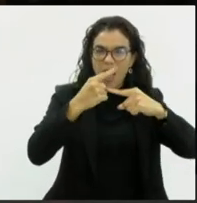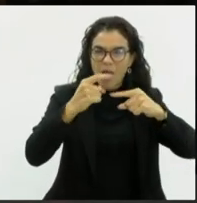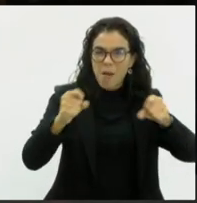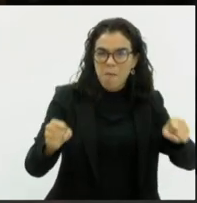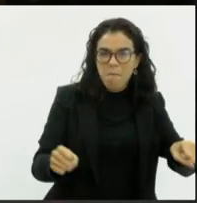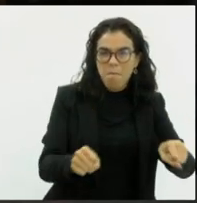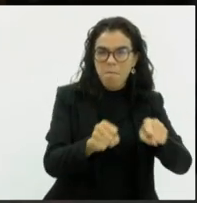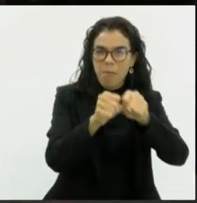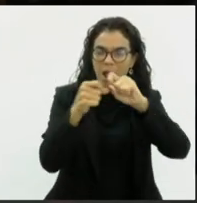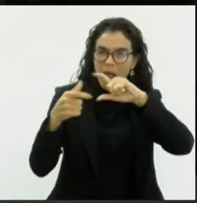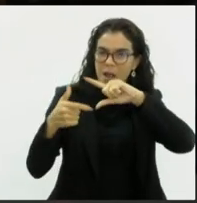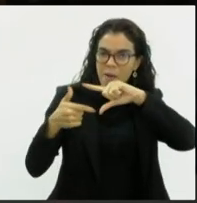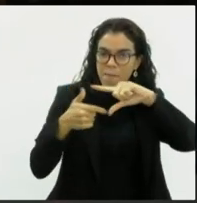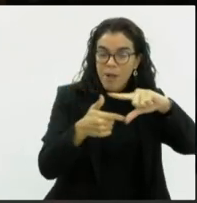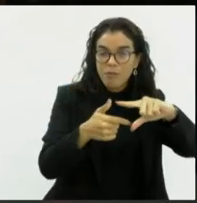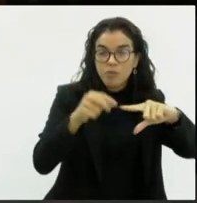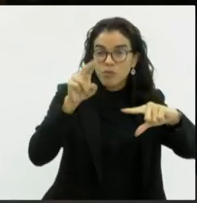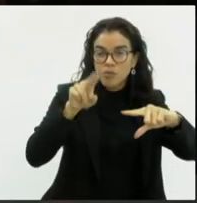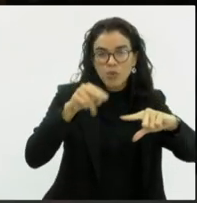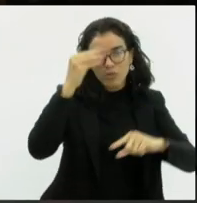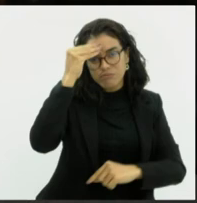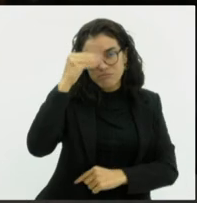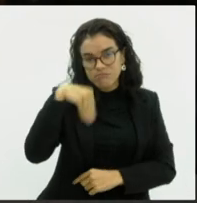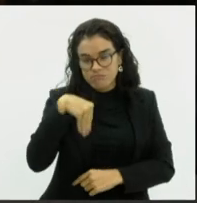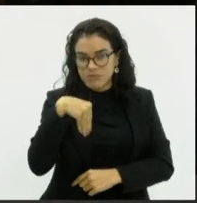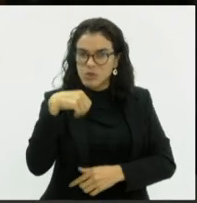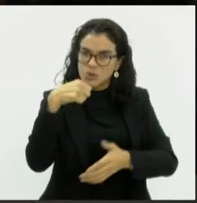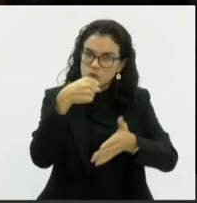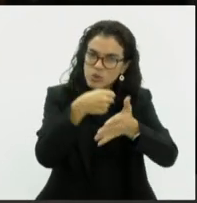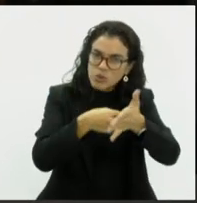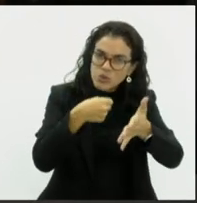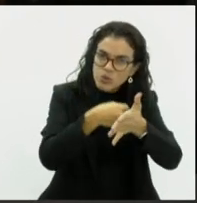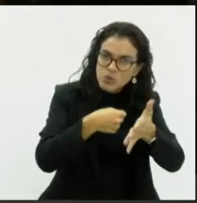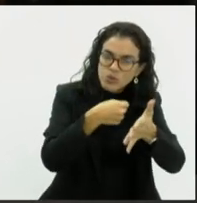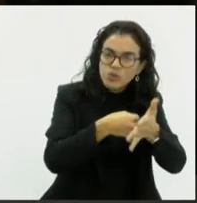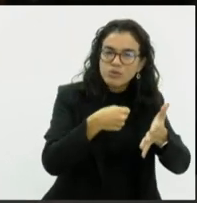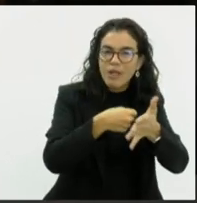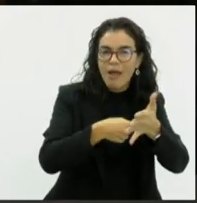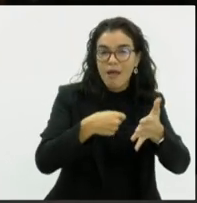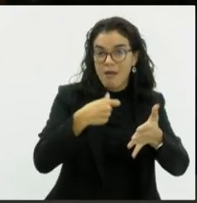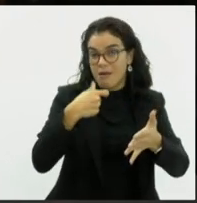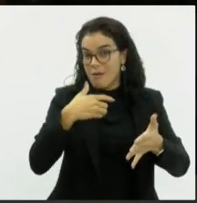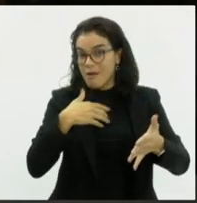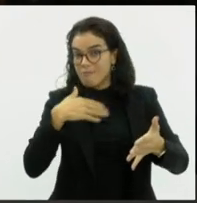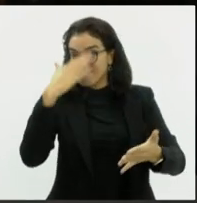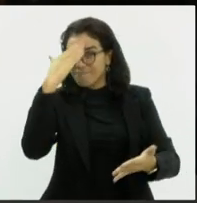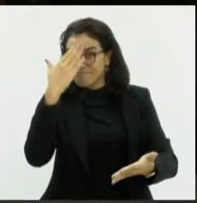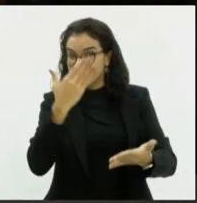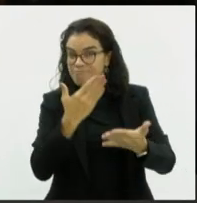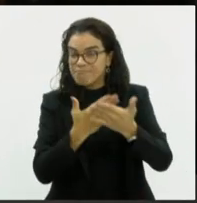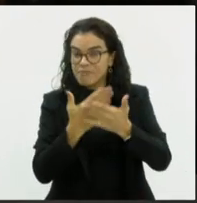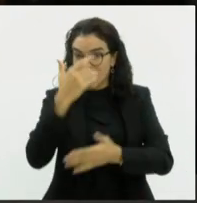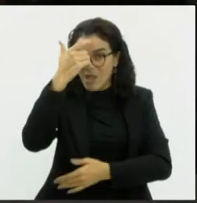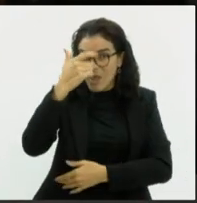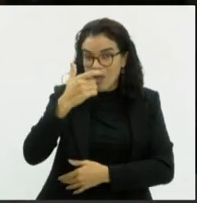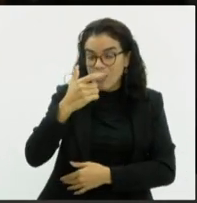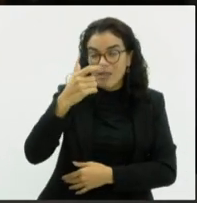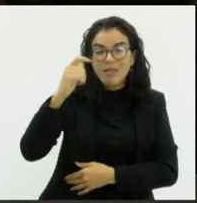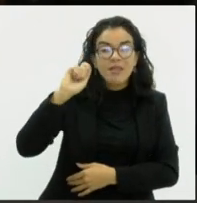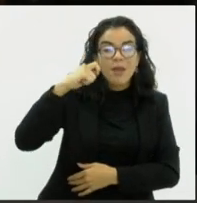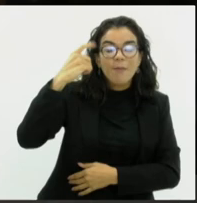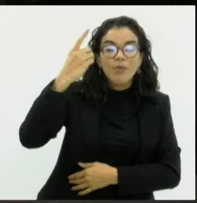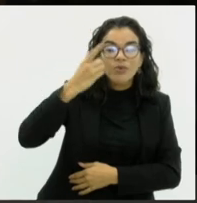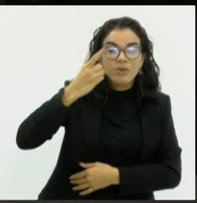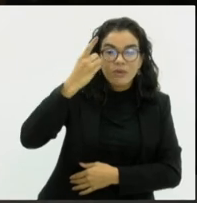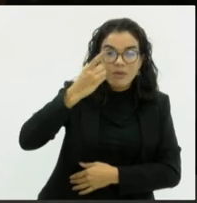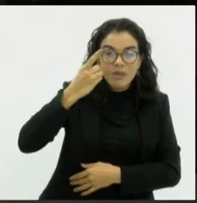nunca desistiram de lutar por aquilo em que acredito. Como deputada federal,